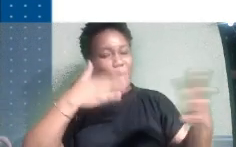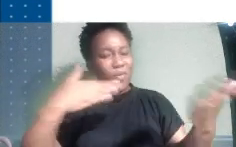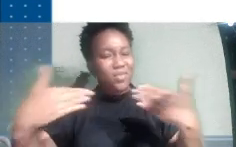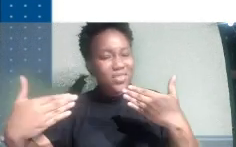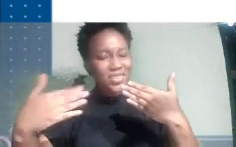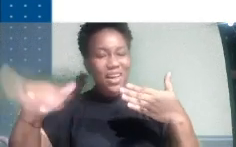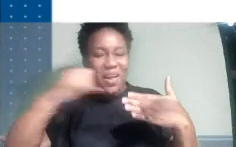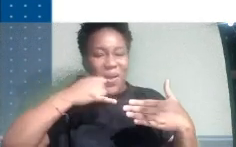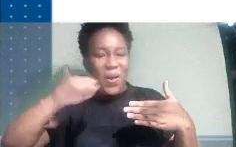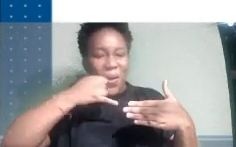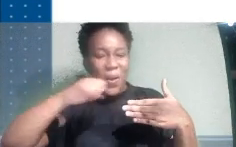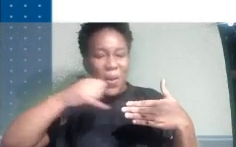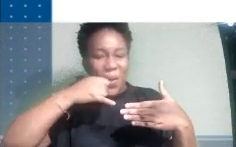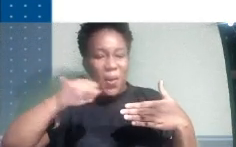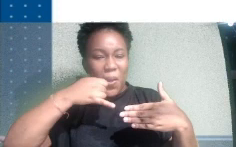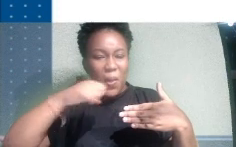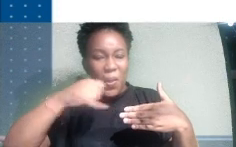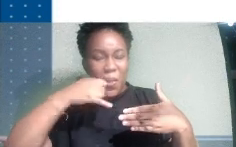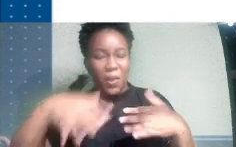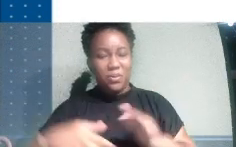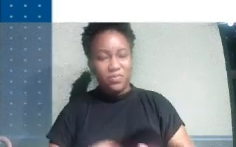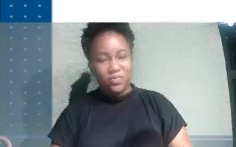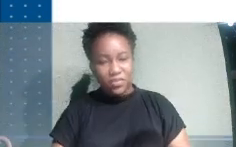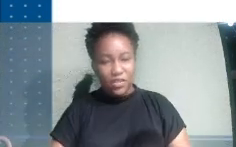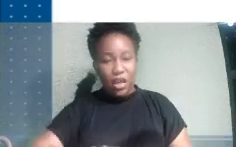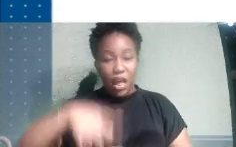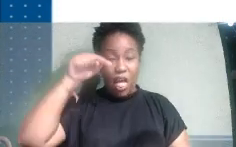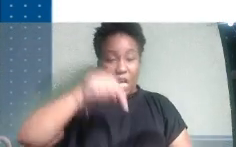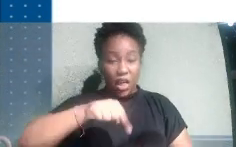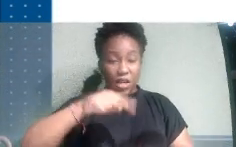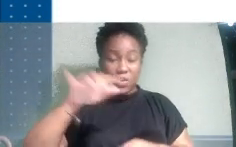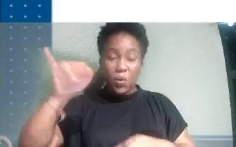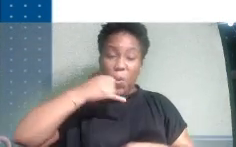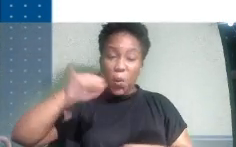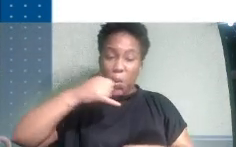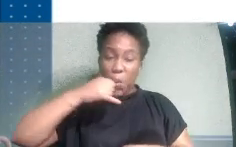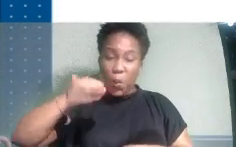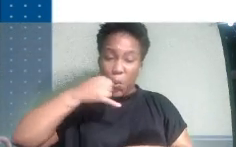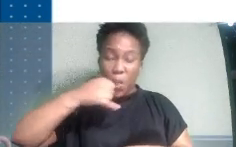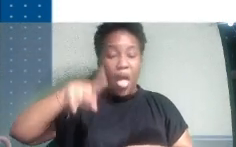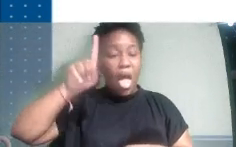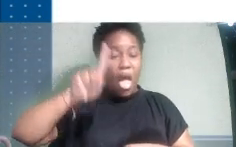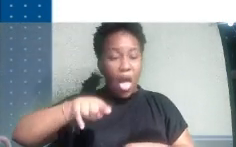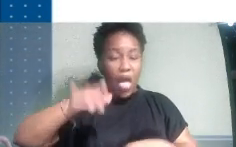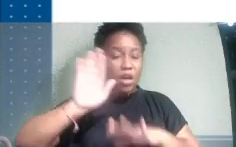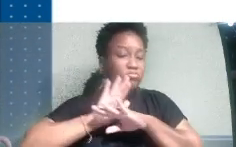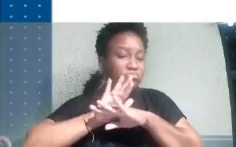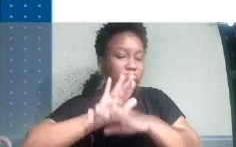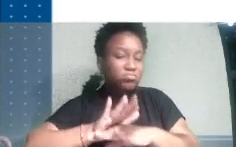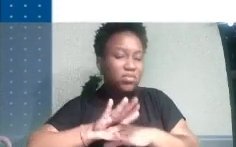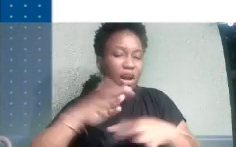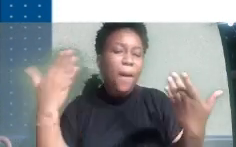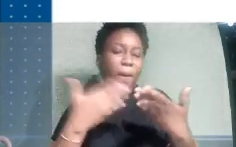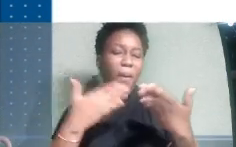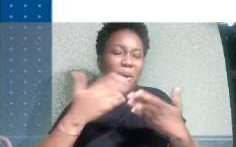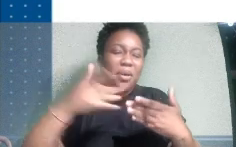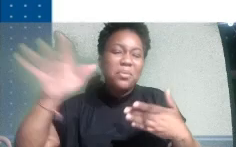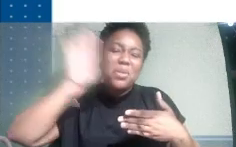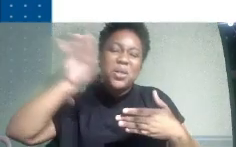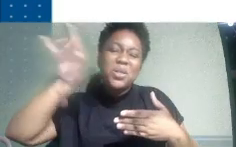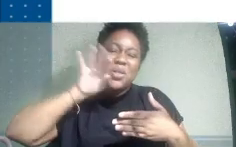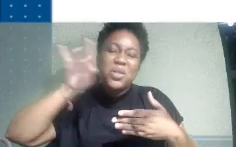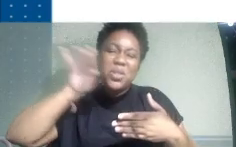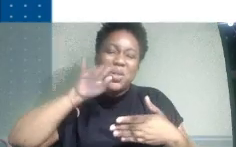elétrica. E hoje nós sabemos o quê? A energia elétrica, ela é um facilitador. Imagina há 200